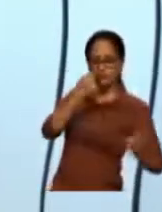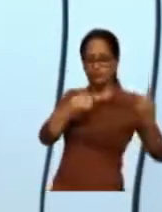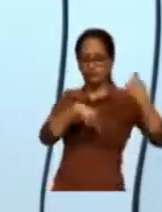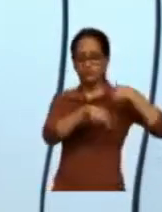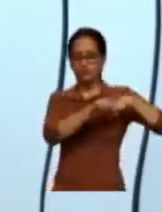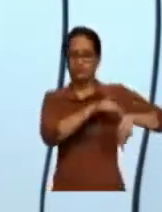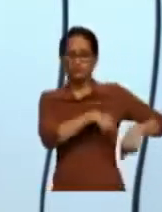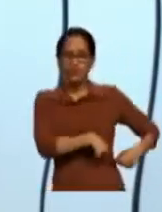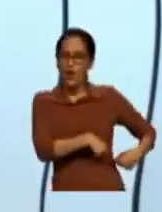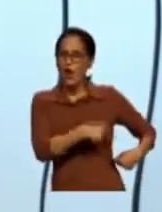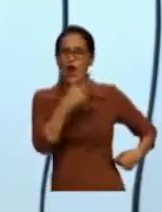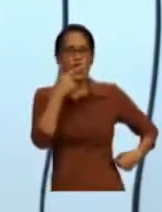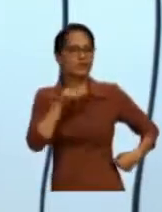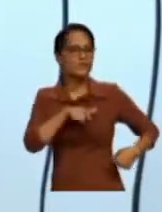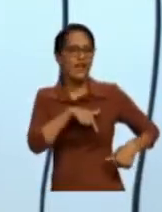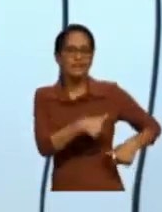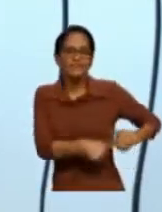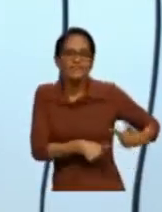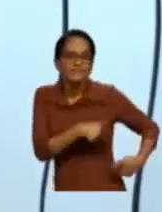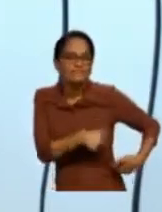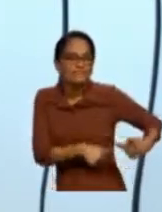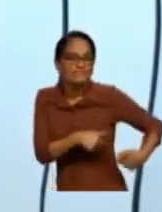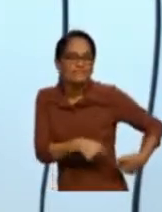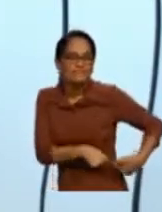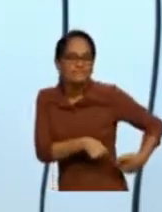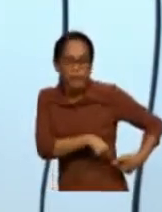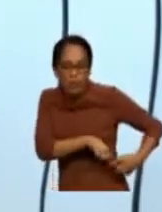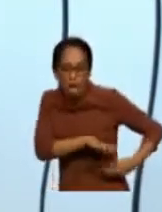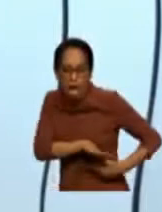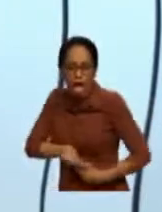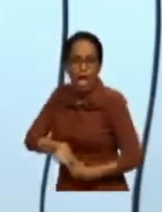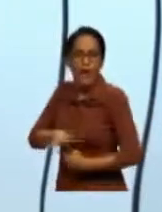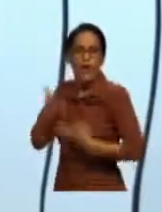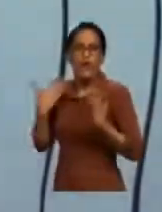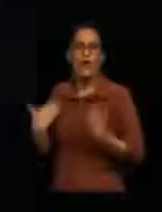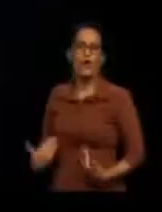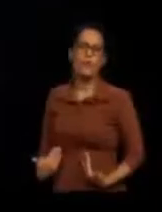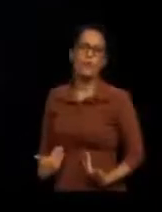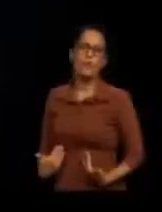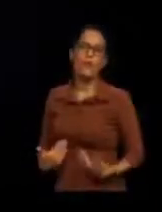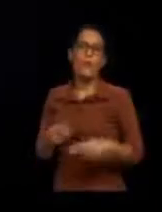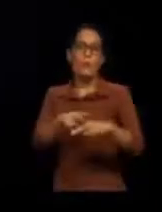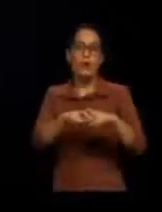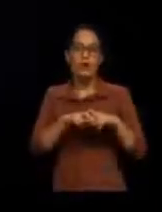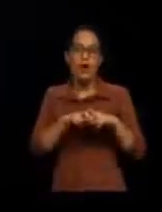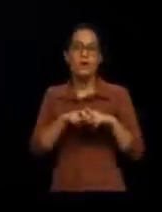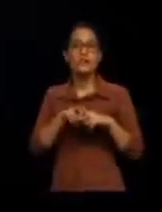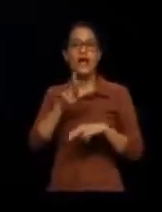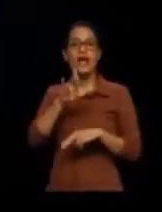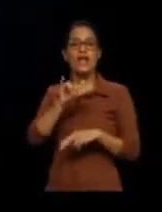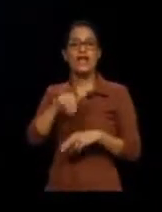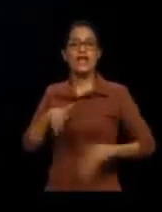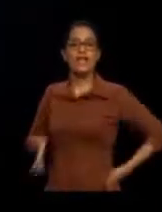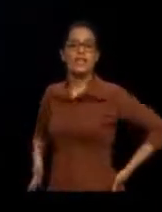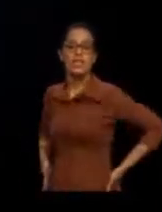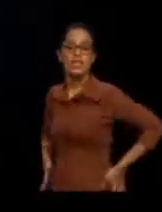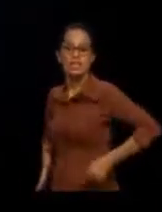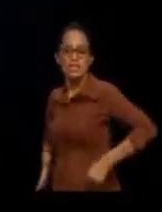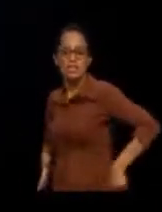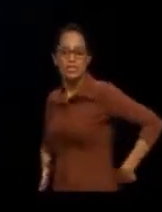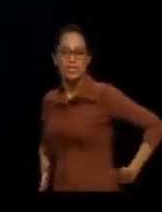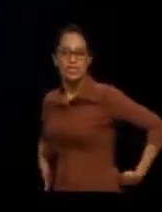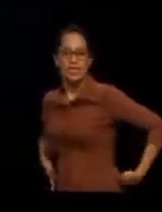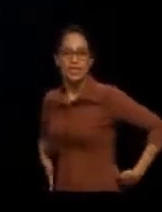não consegue fazer a vitamina D, que depois ela vai lá para o rim e vai trabalhar de modo